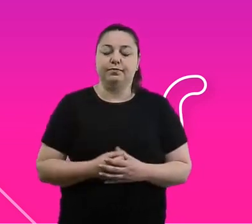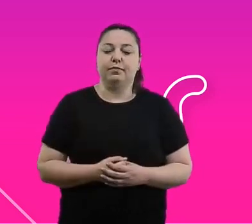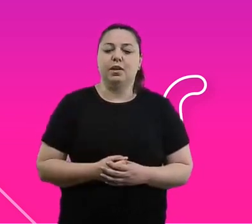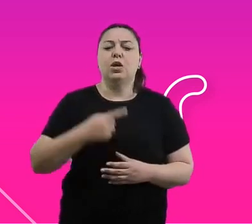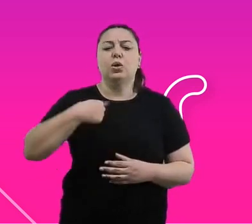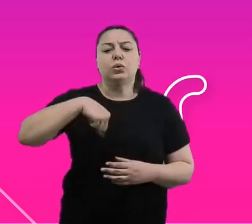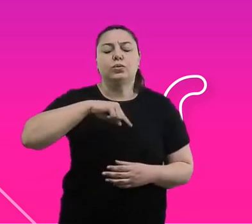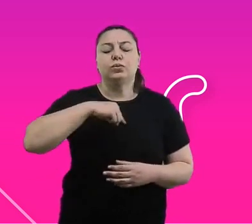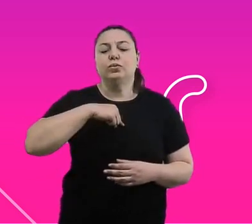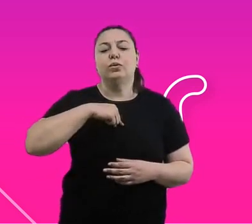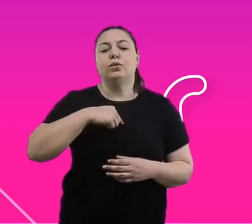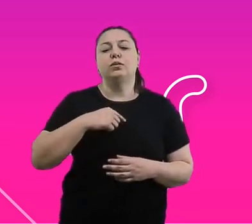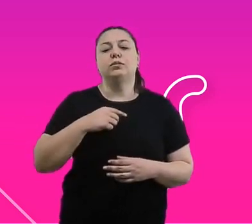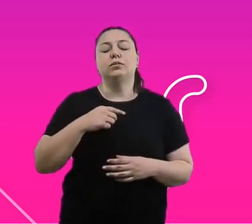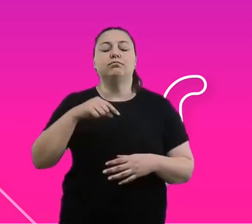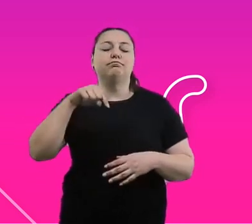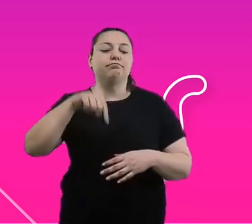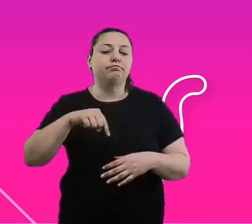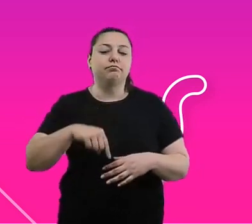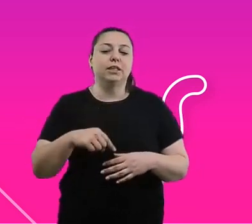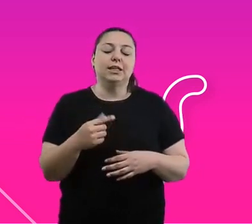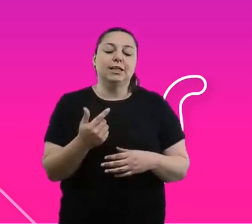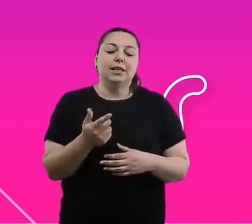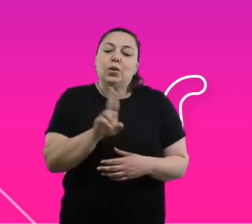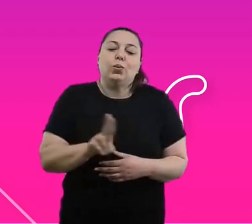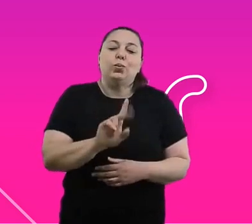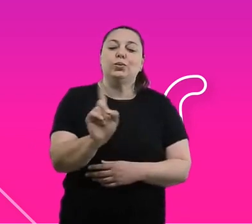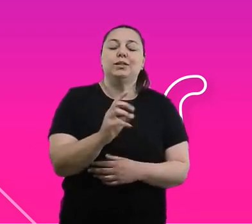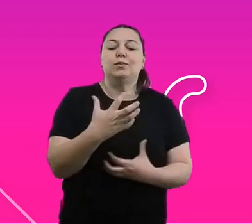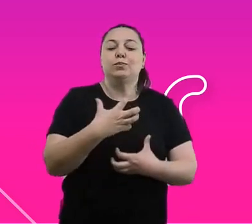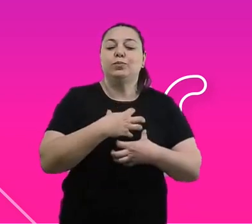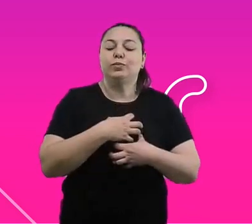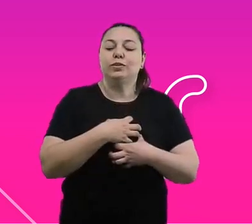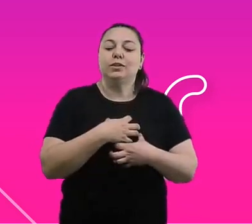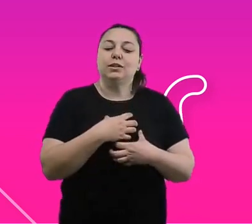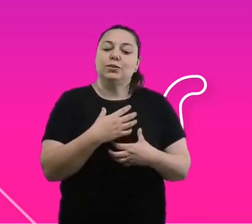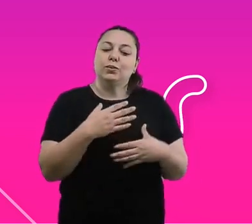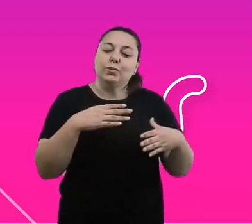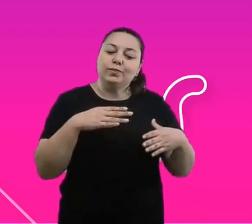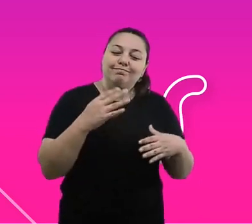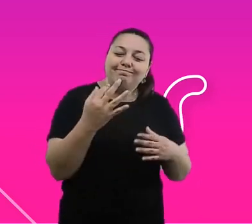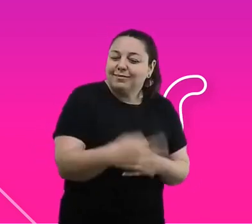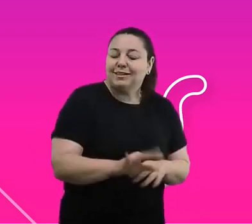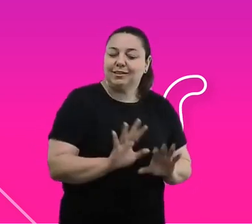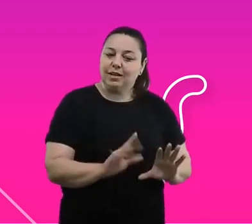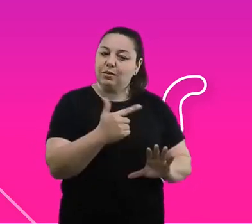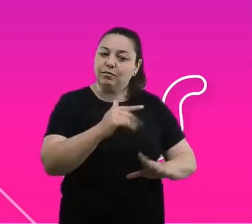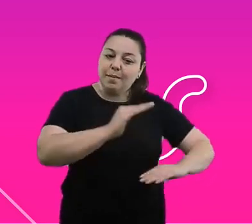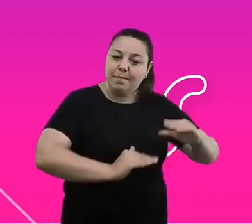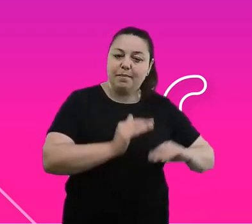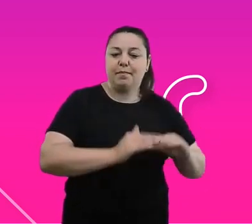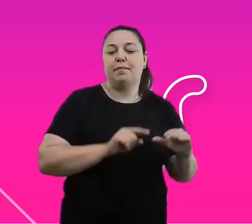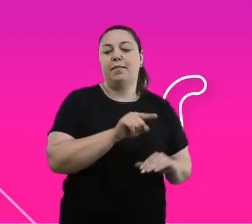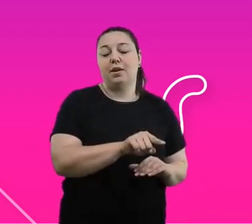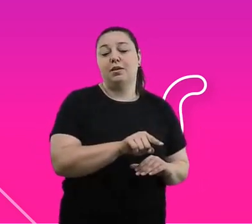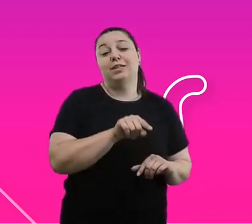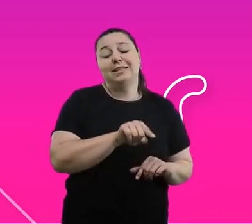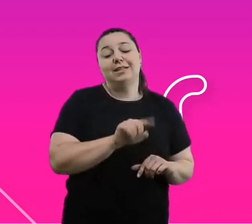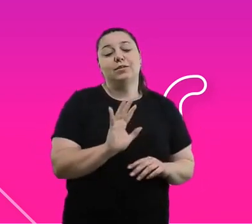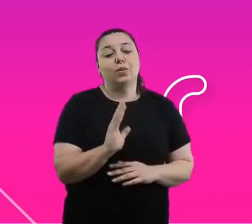documentamos processos de maneira adequada, né? Não temos essa boa prática, o que leva à não replicação de trabalhos